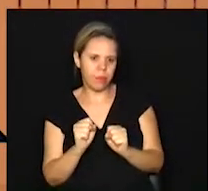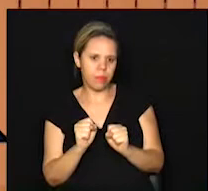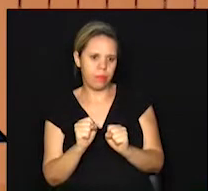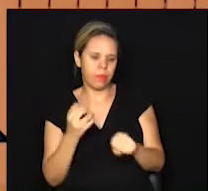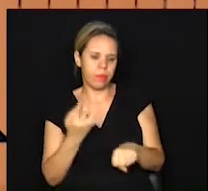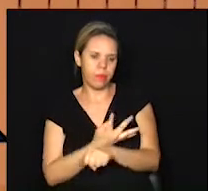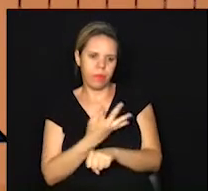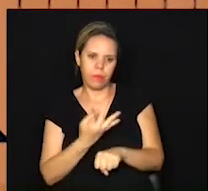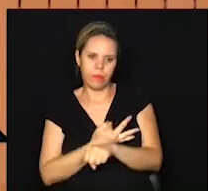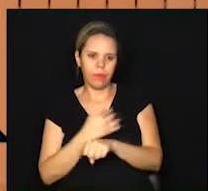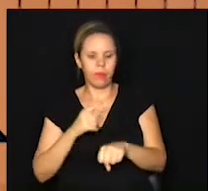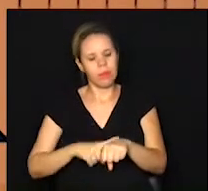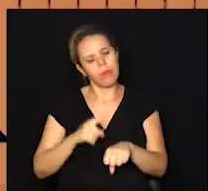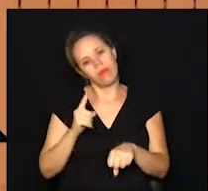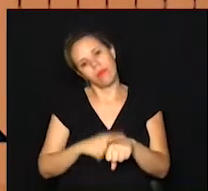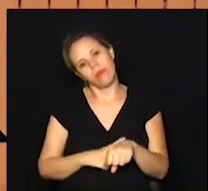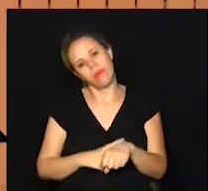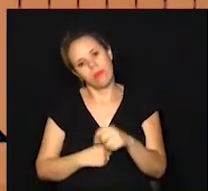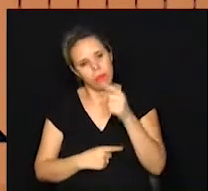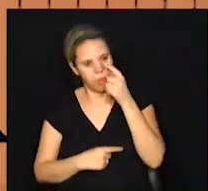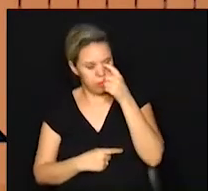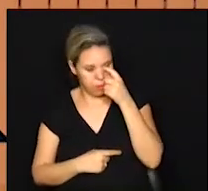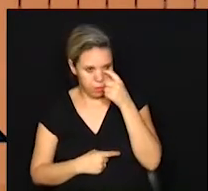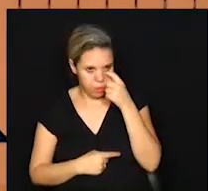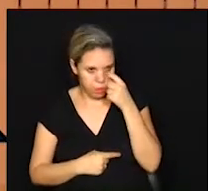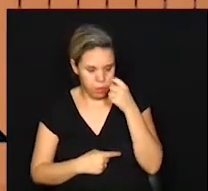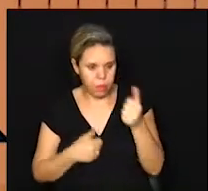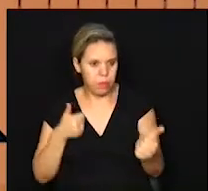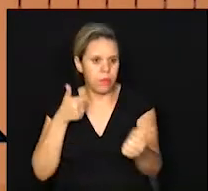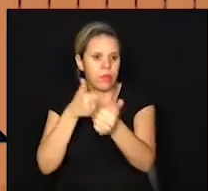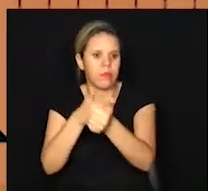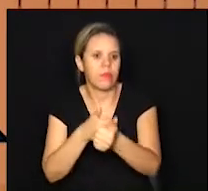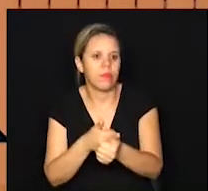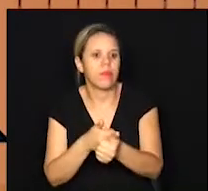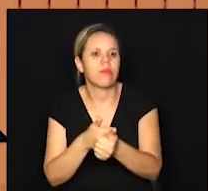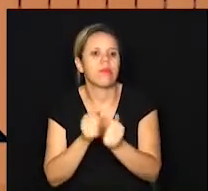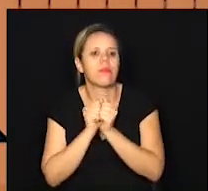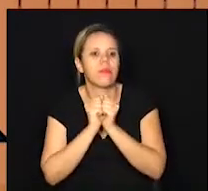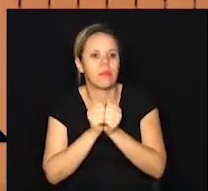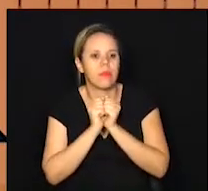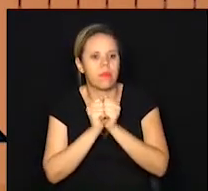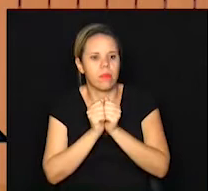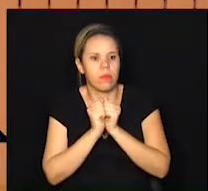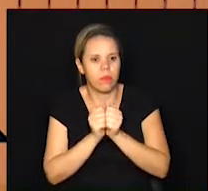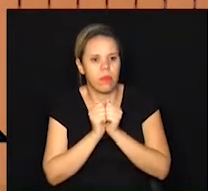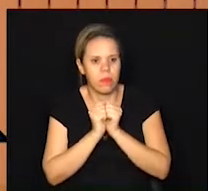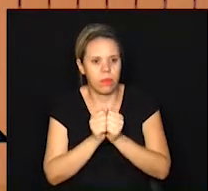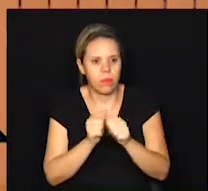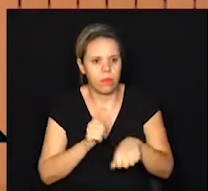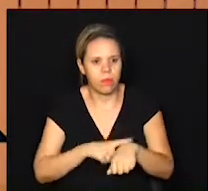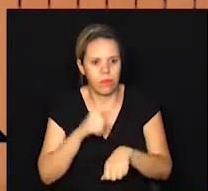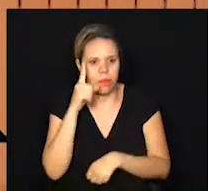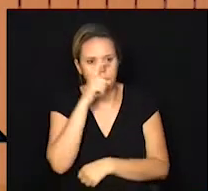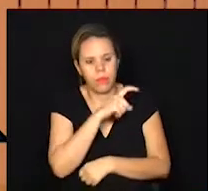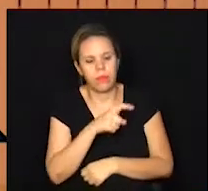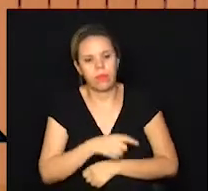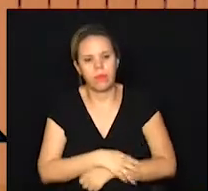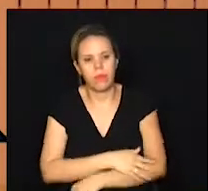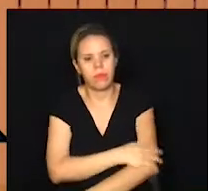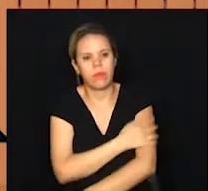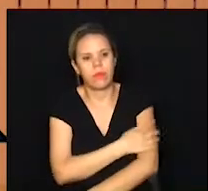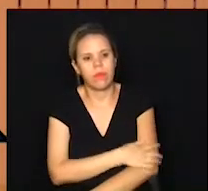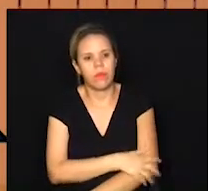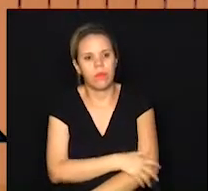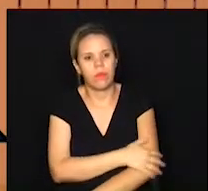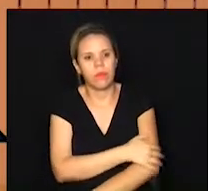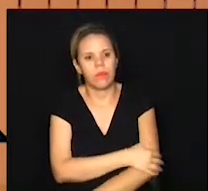este momento e, em breve, podemos estar juntos enfrentando esse momento difícil. Então,